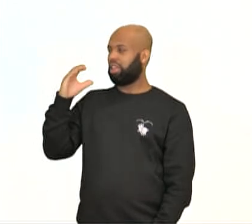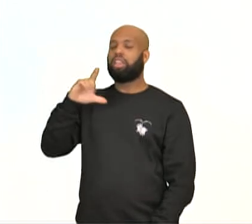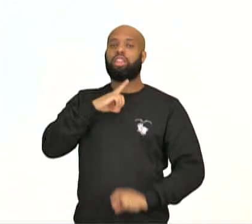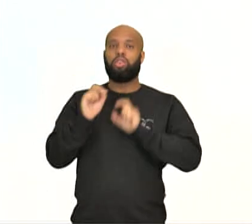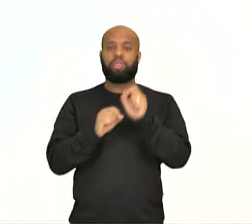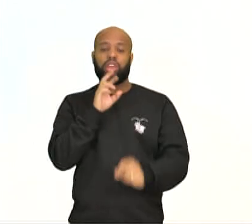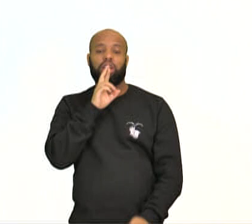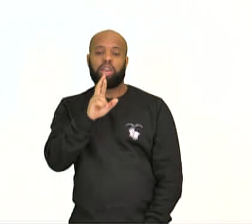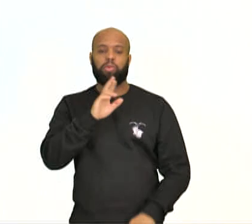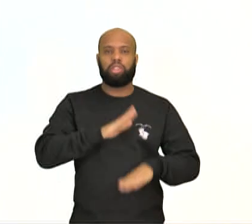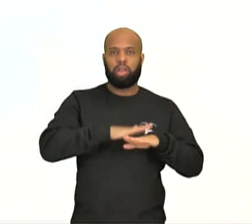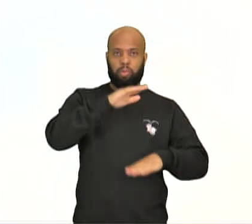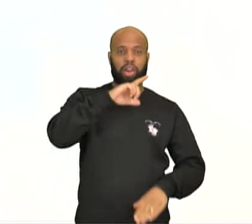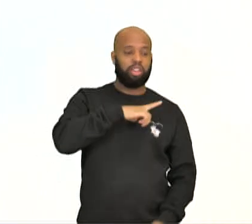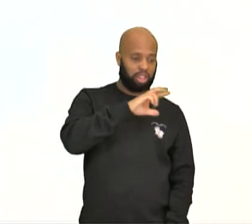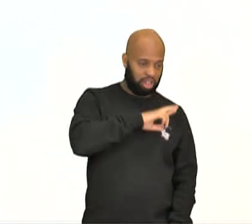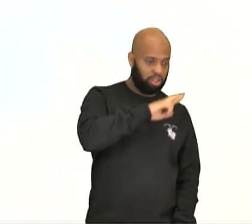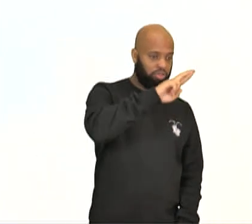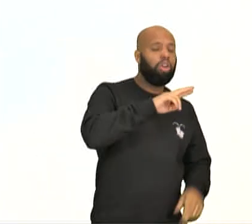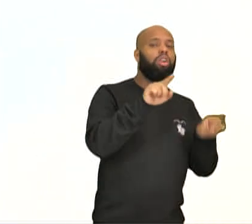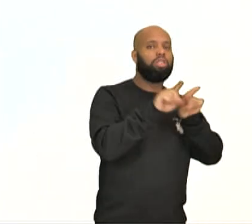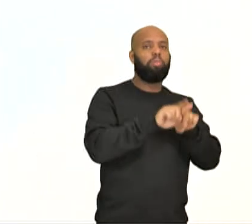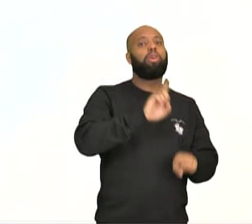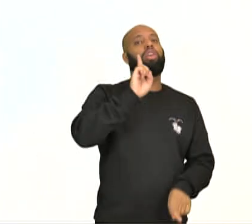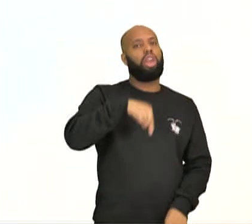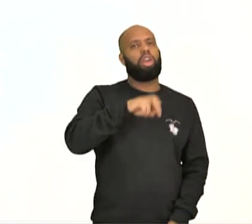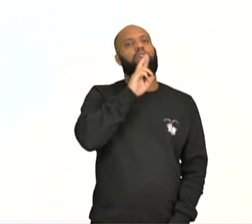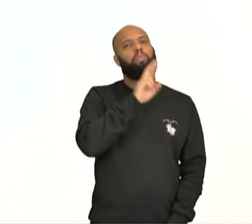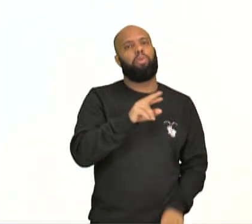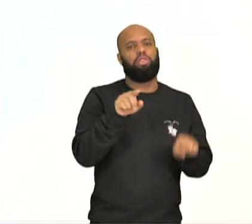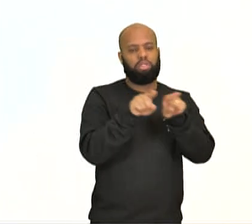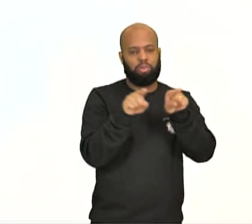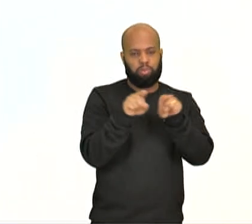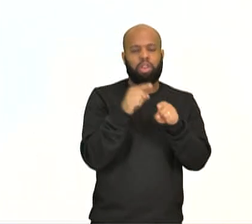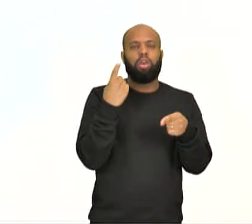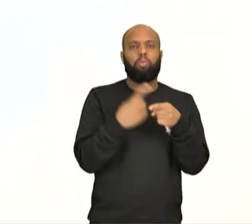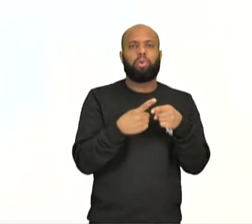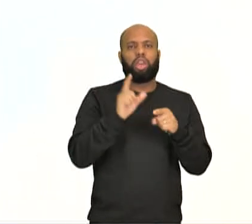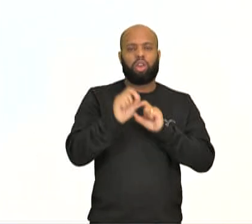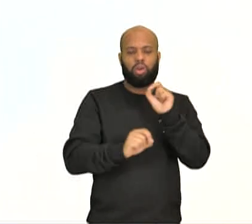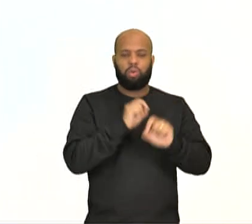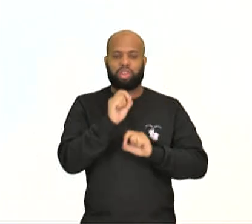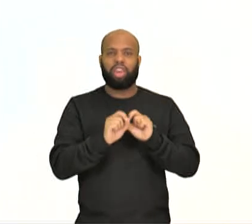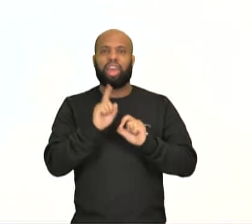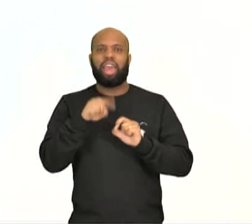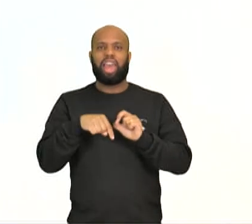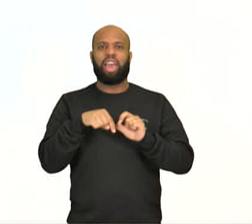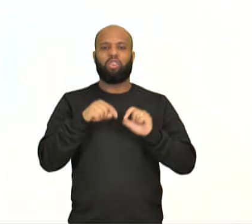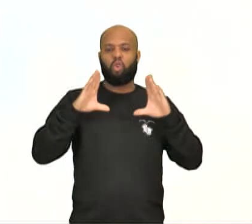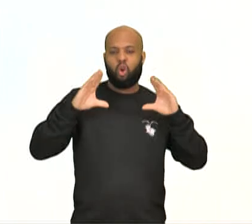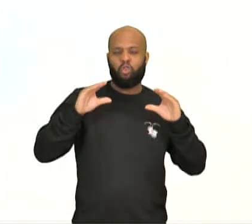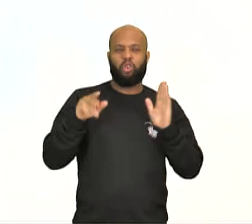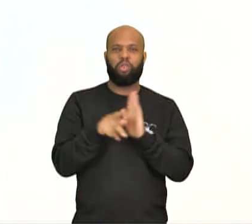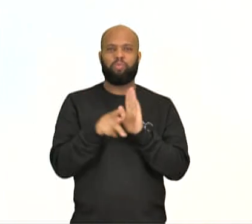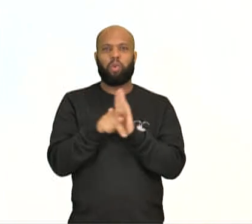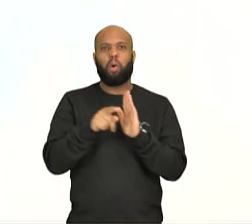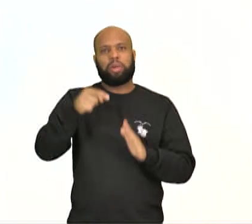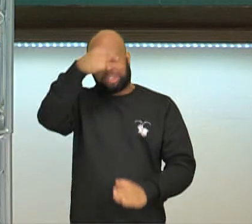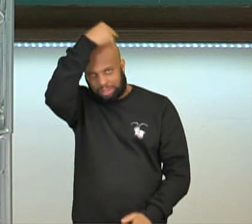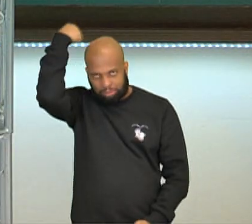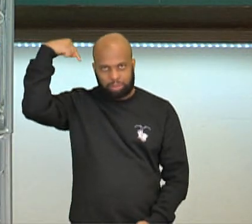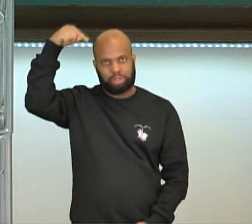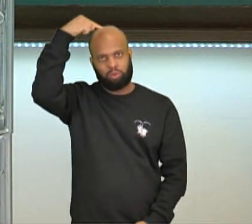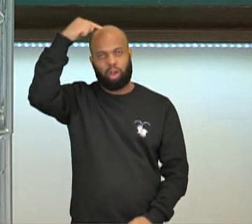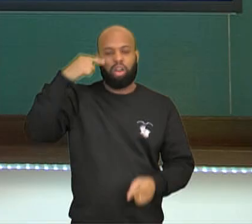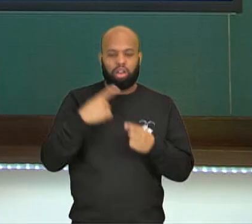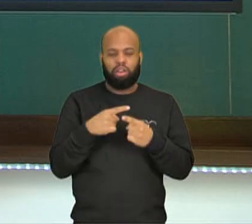a mais. A religiosidade também é uma resposta, também é um conforto, por isso que a gente chama de conforto espiritual, né? Por isso que a gente